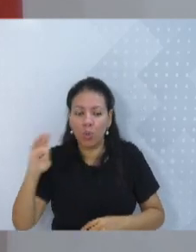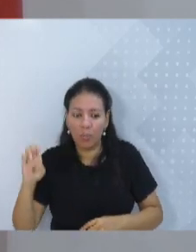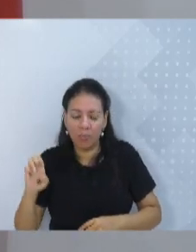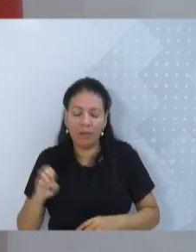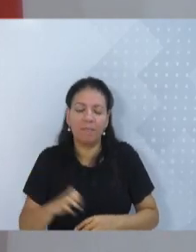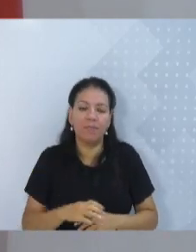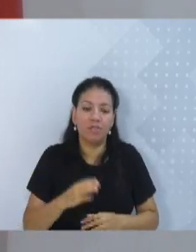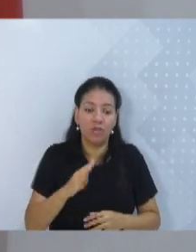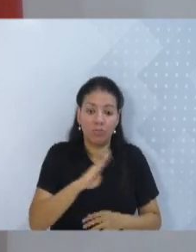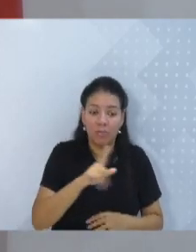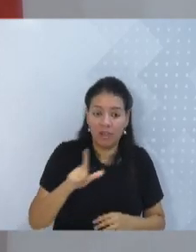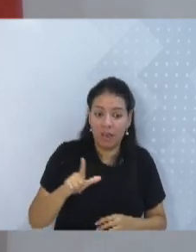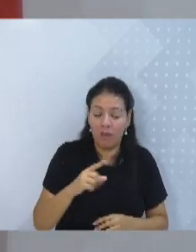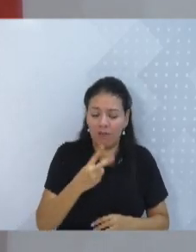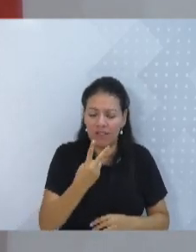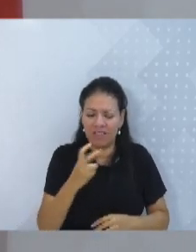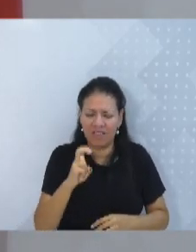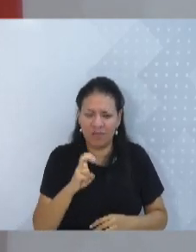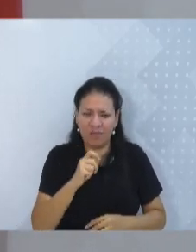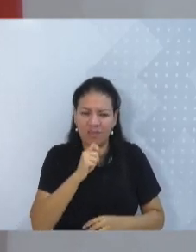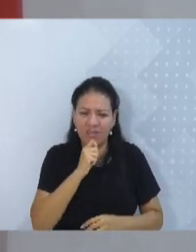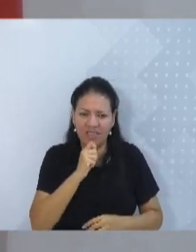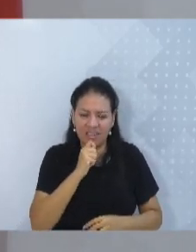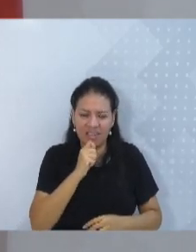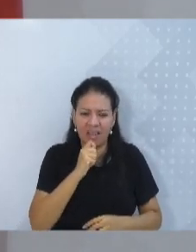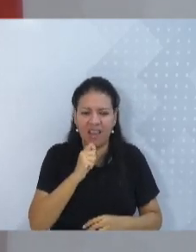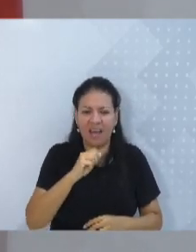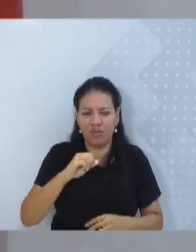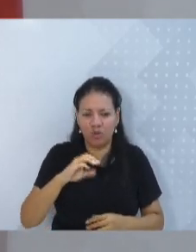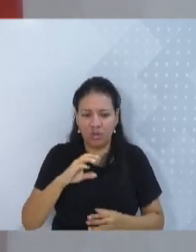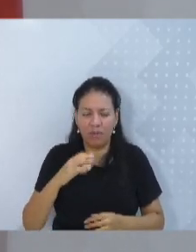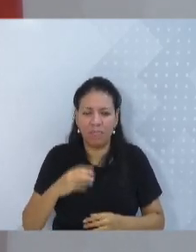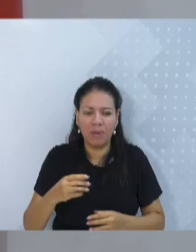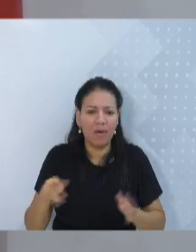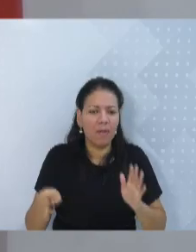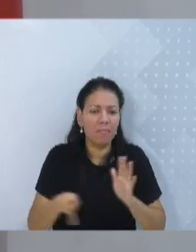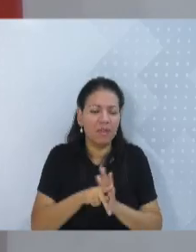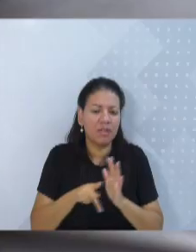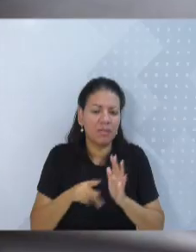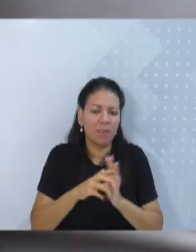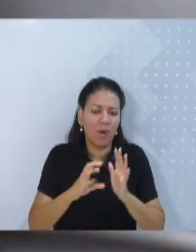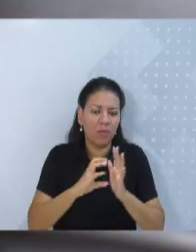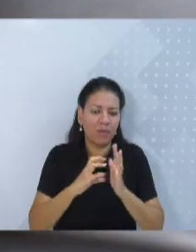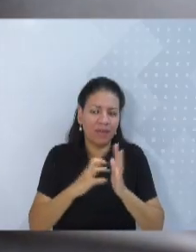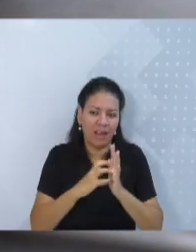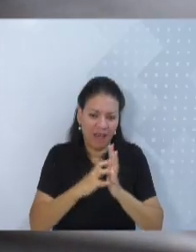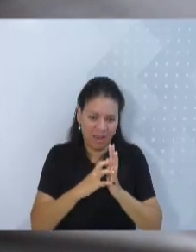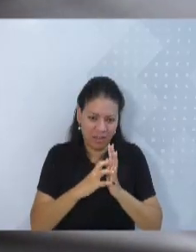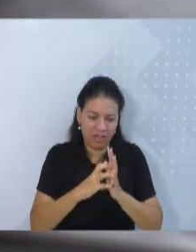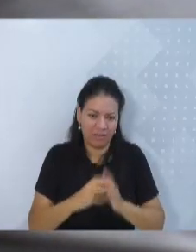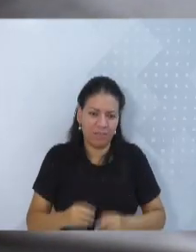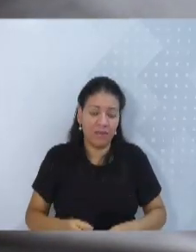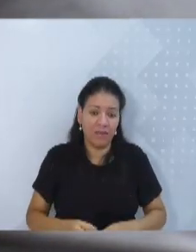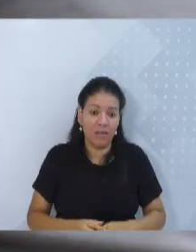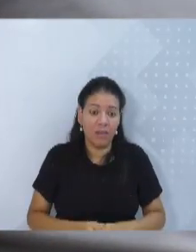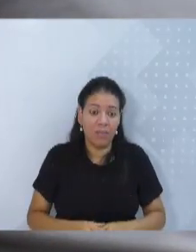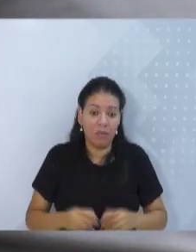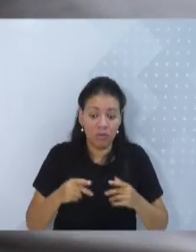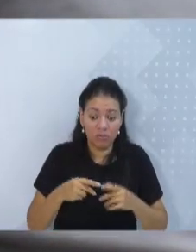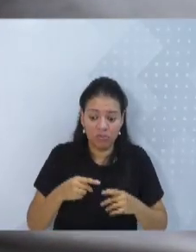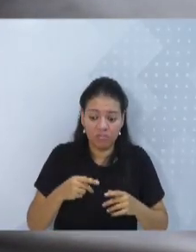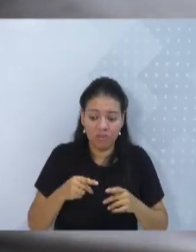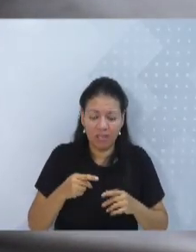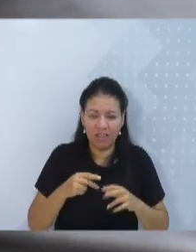25 anos sem Cazuza um símbolo da brutalidade do HIV e eu trato eu trago esse relato e daí já